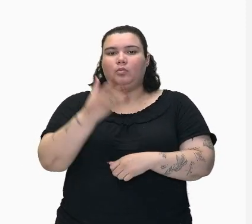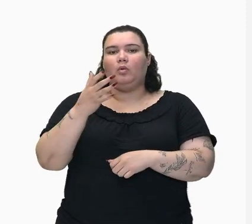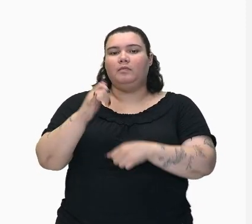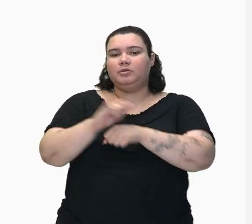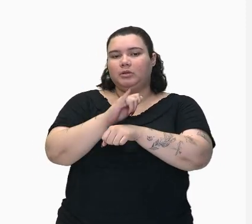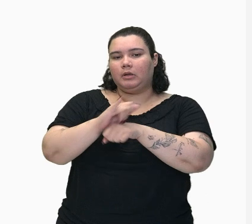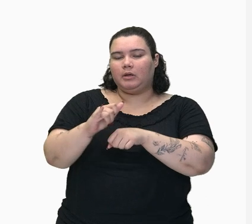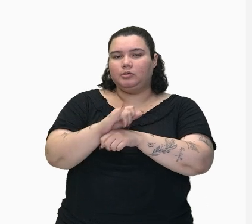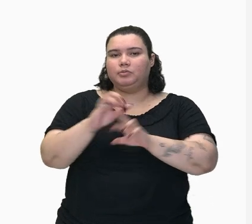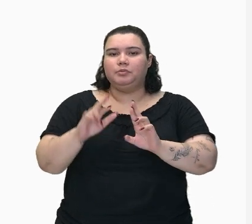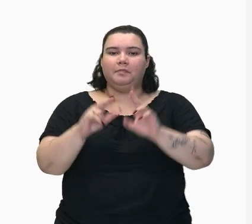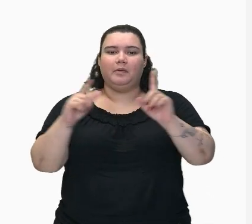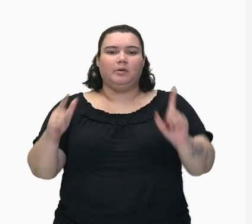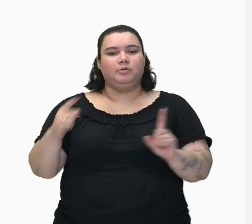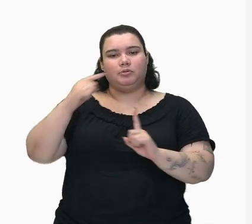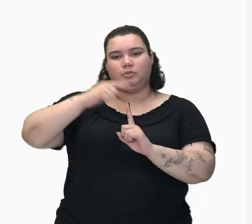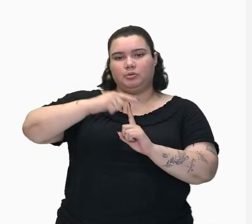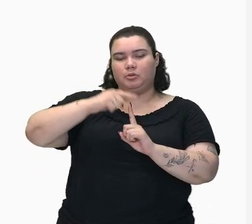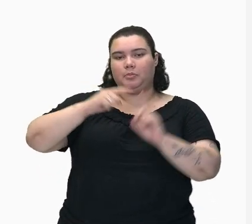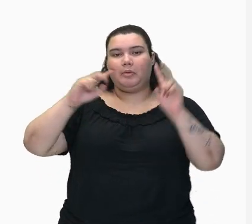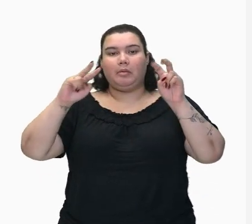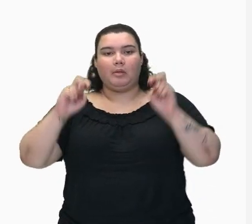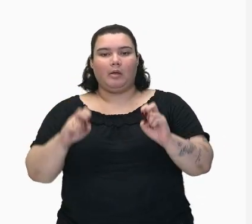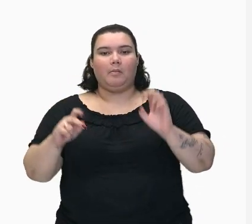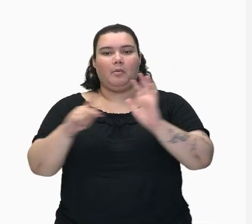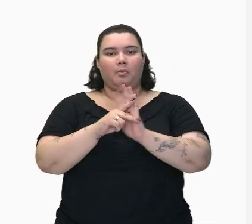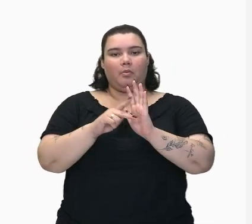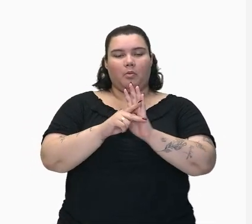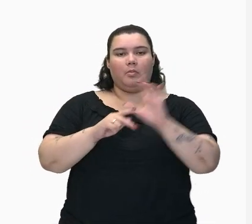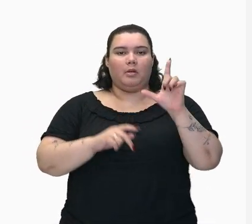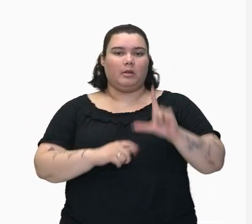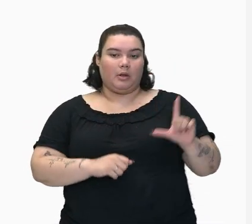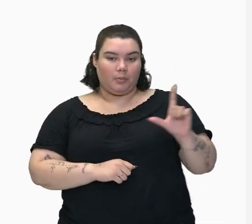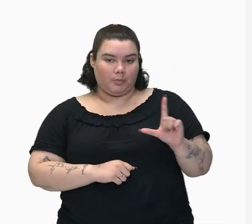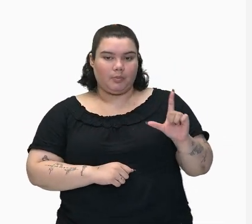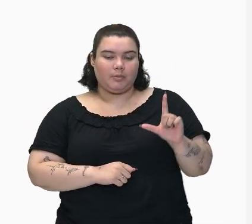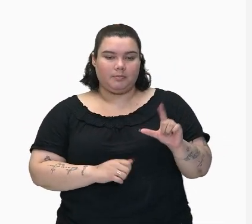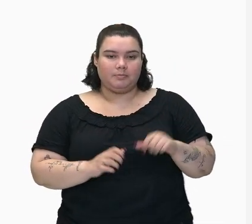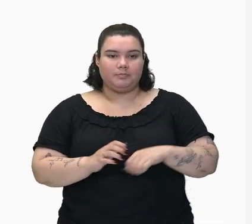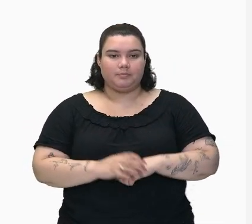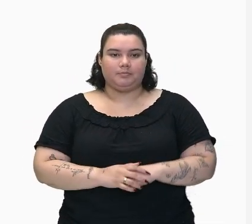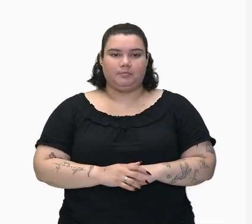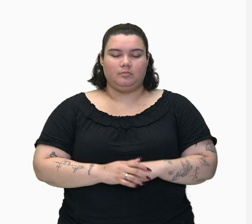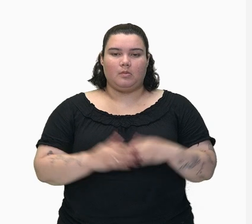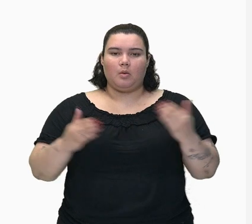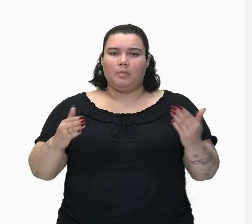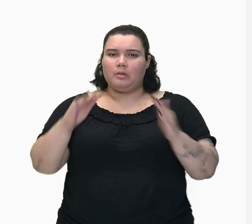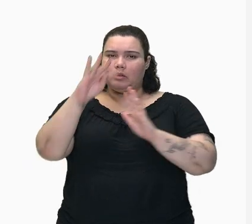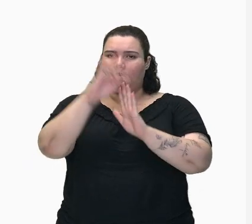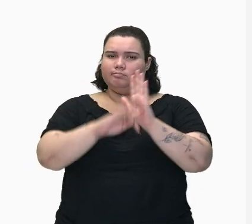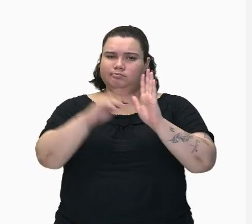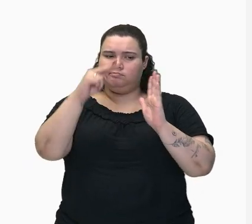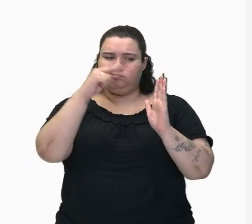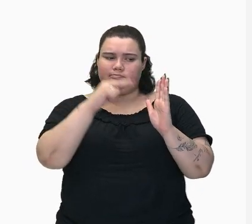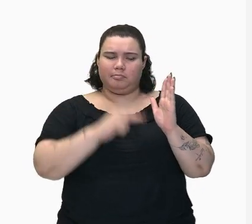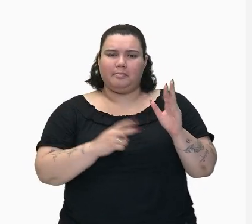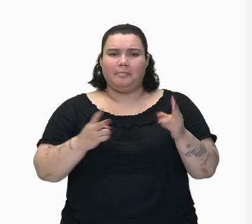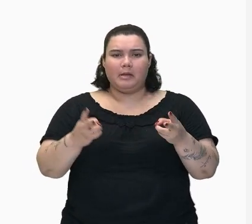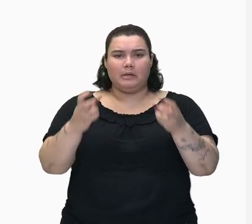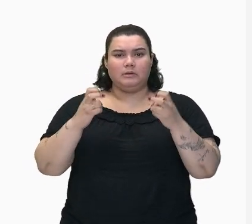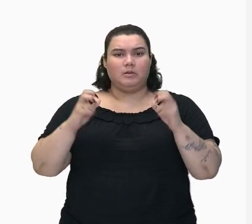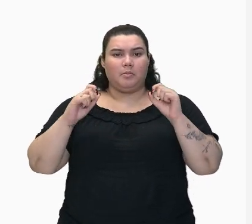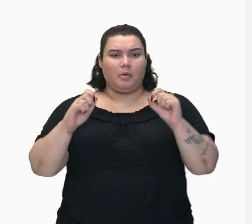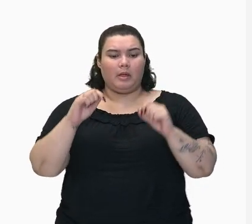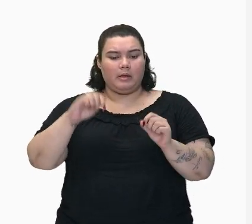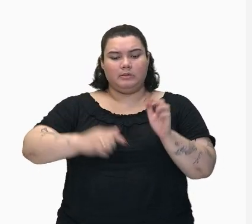vertentes estilísticas ou temáticas em nossa literatura. Pela leitura do texto, você pode perceber que o pré-modernismo foi